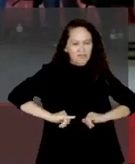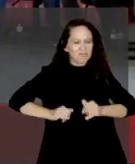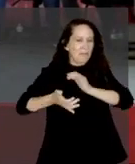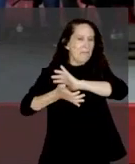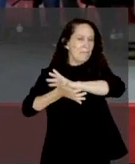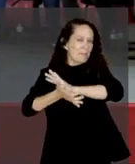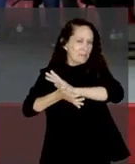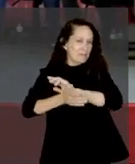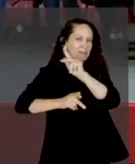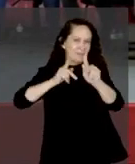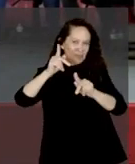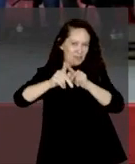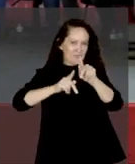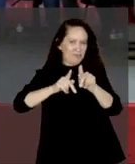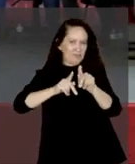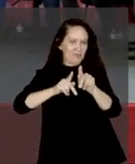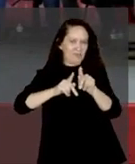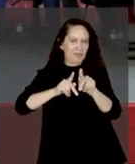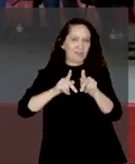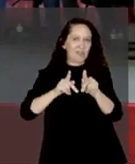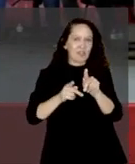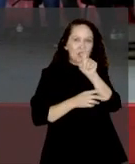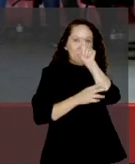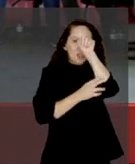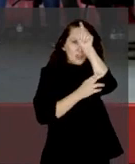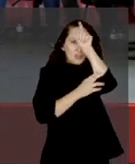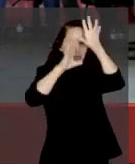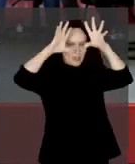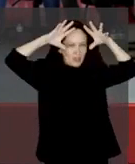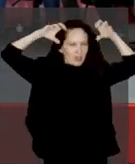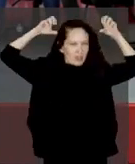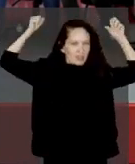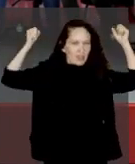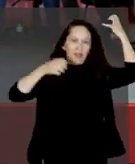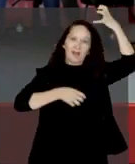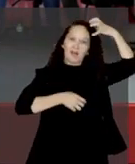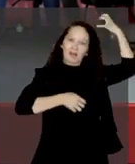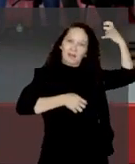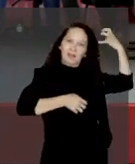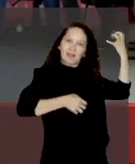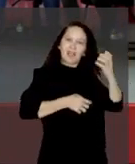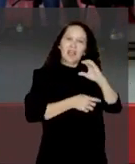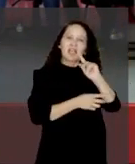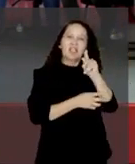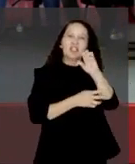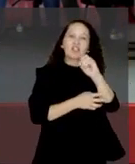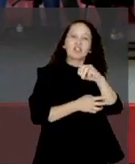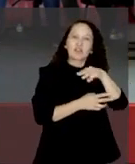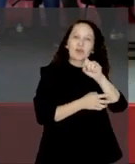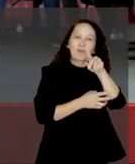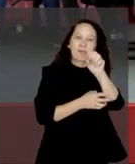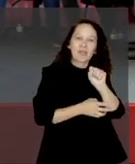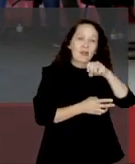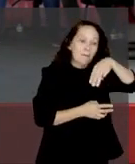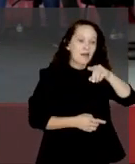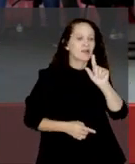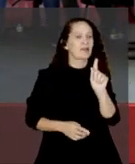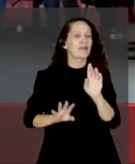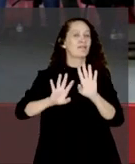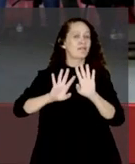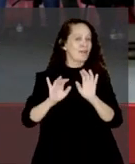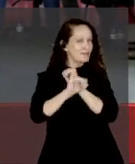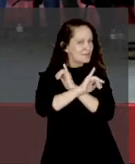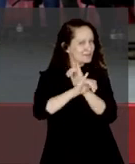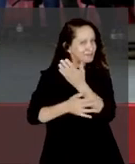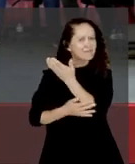3 dias depois disseram não aos religiosos poderosos, não ao Estado assassino, não aos